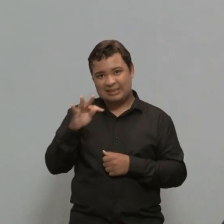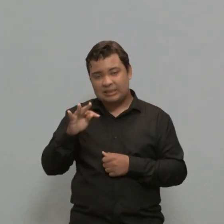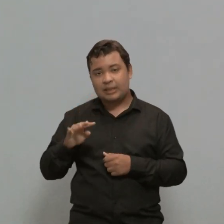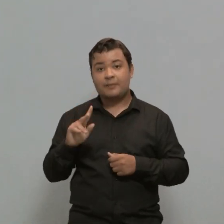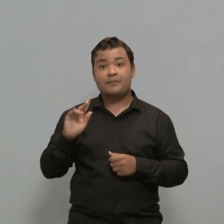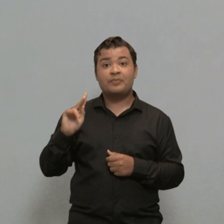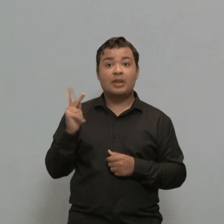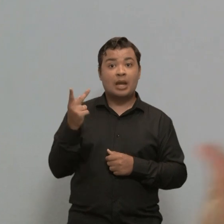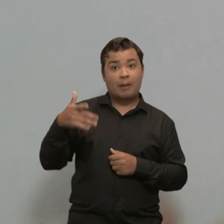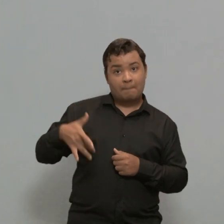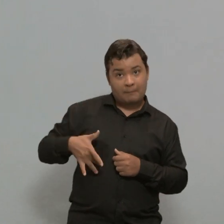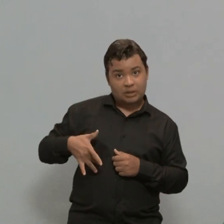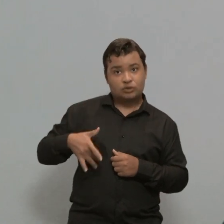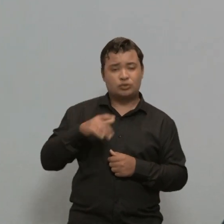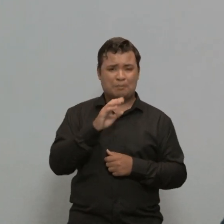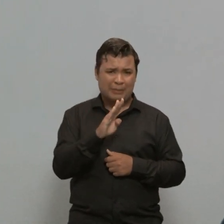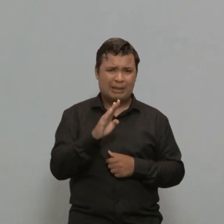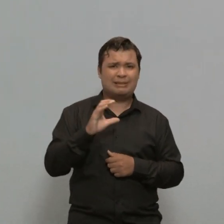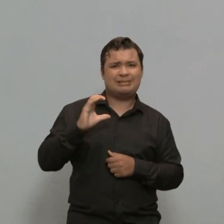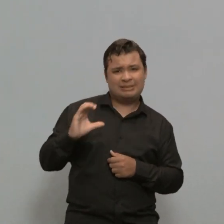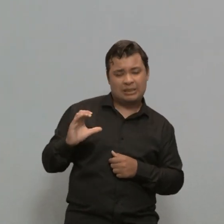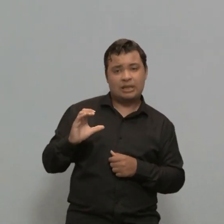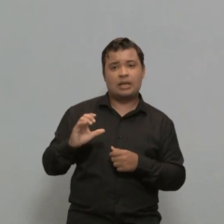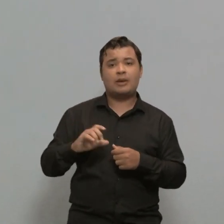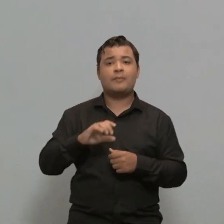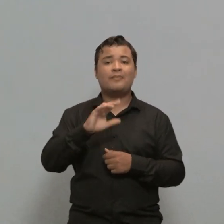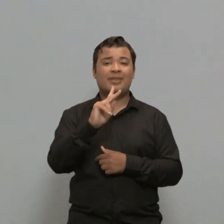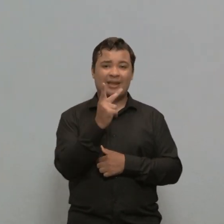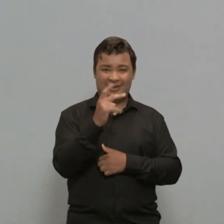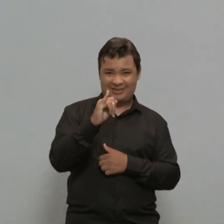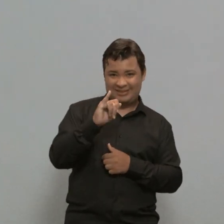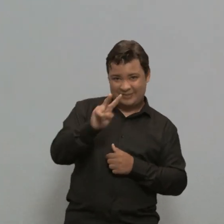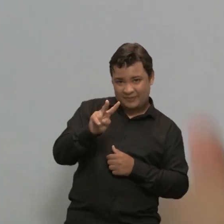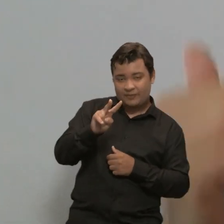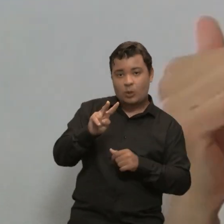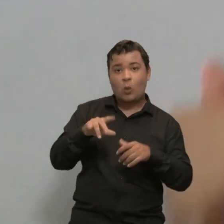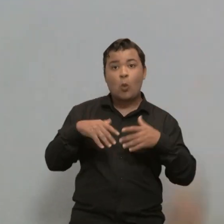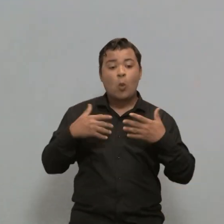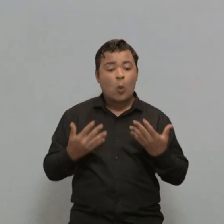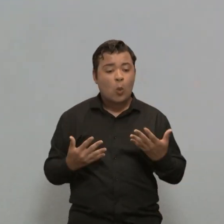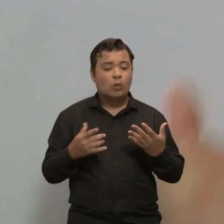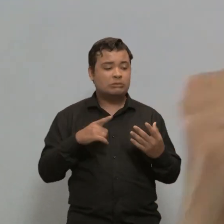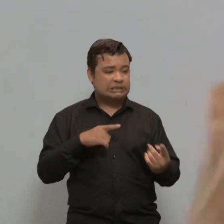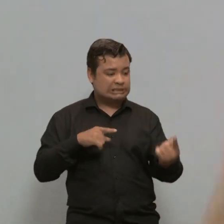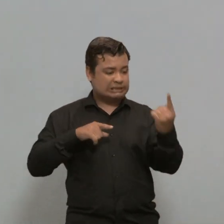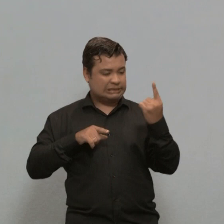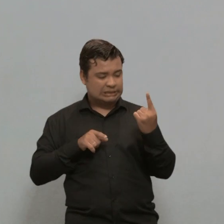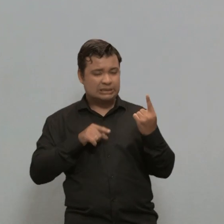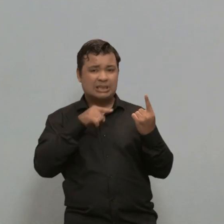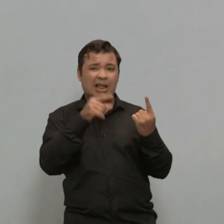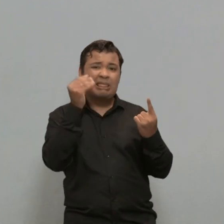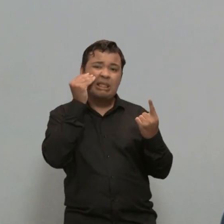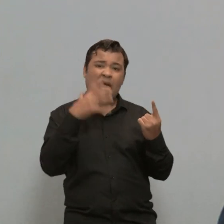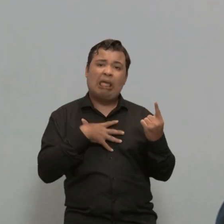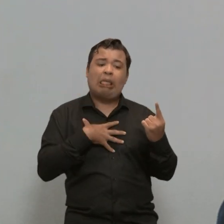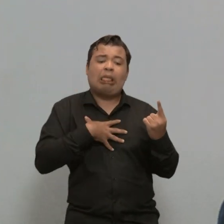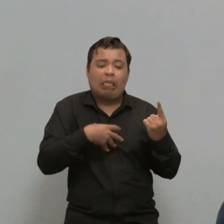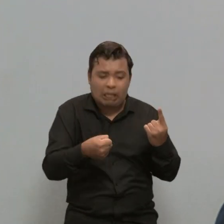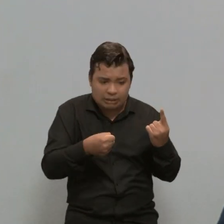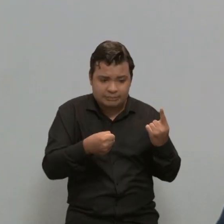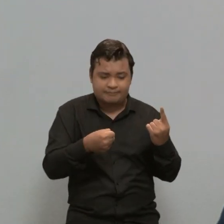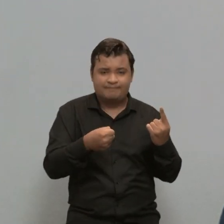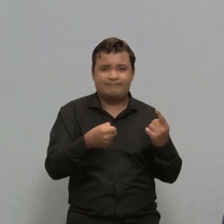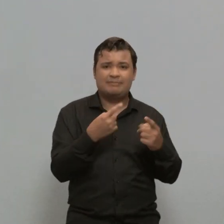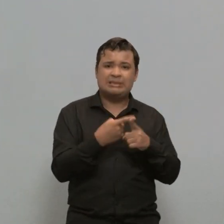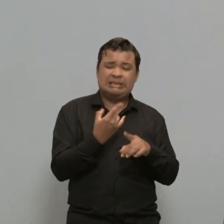hepatite C, né, o HIV, ou mesmo ela chegar por uma violência aguda como uma tentativa de suicídio, ela está se cortando,